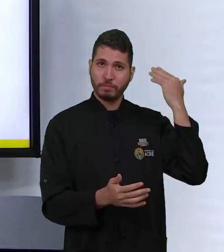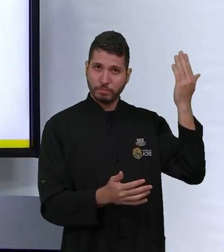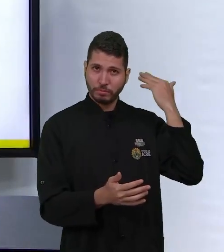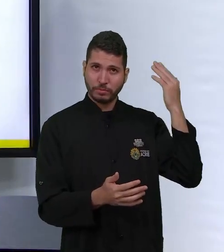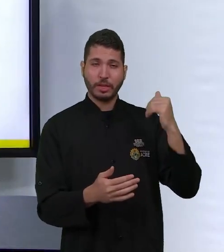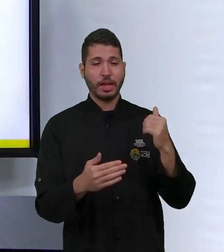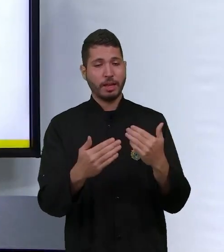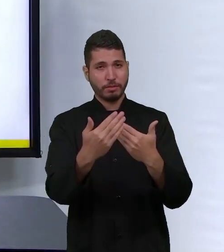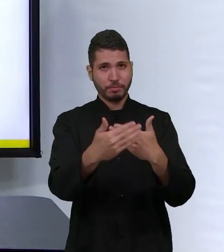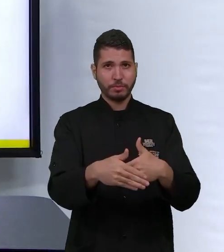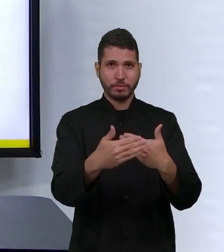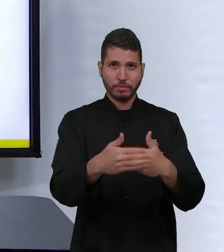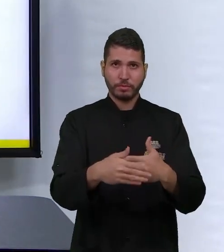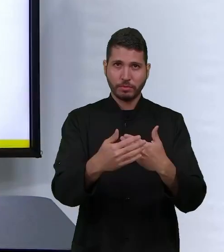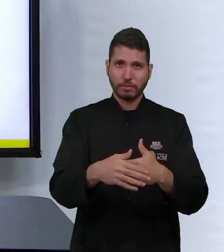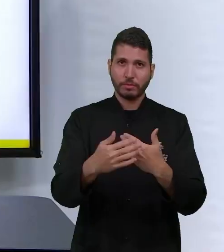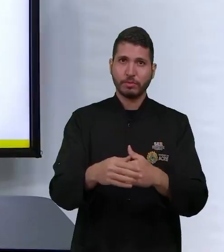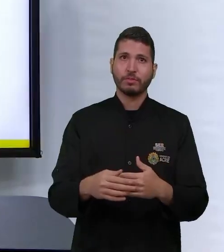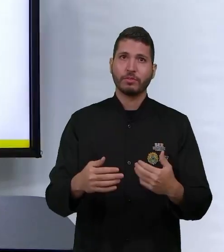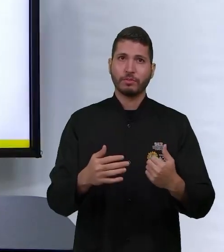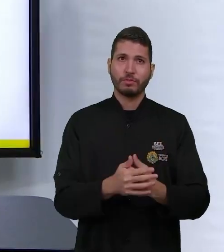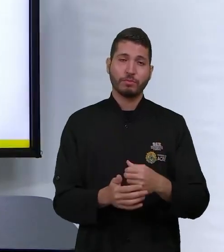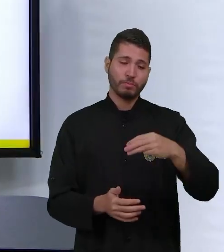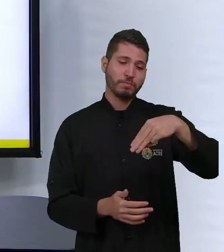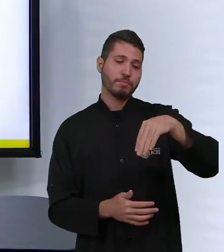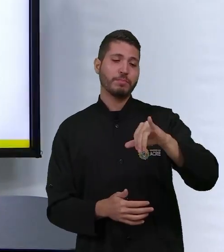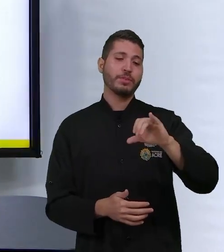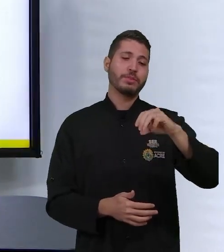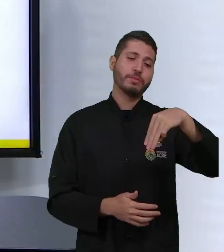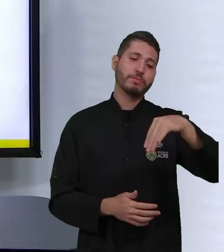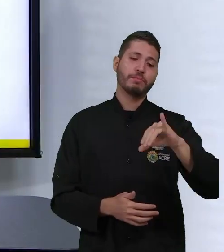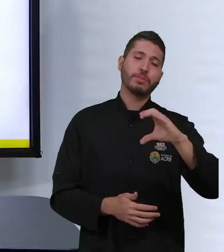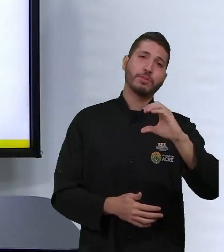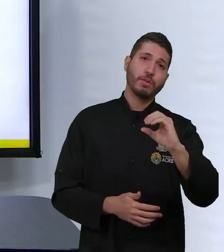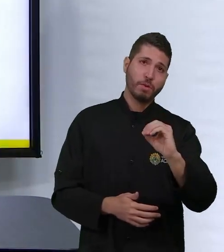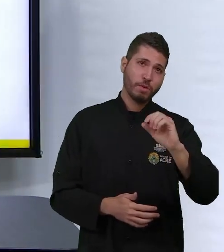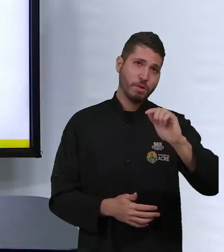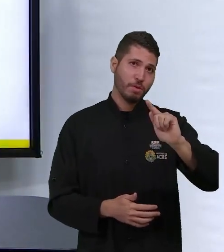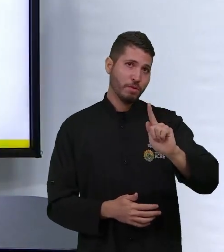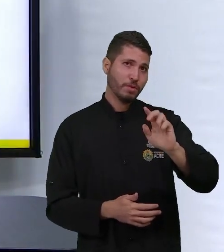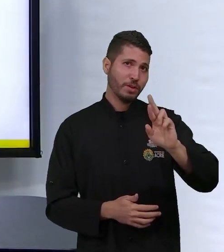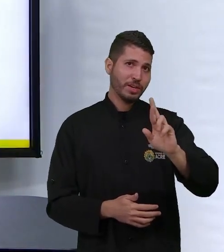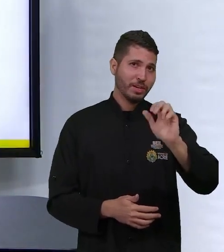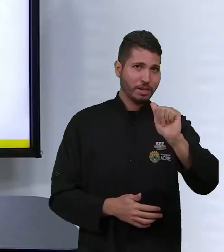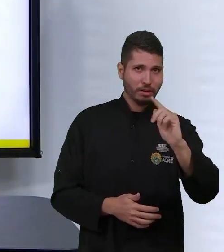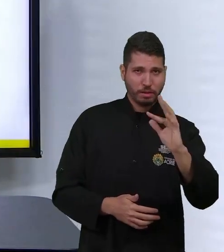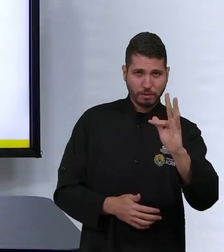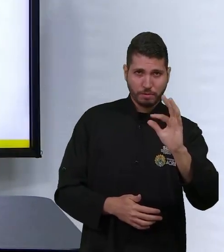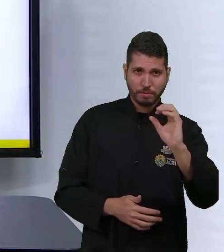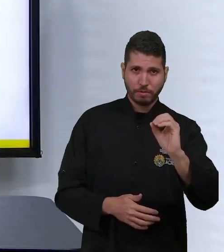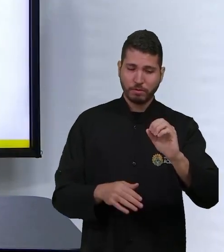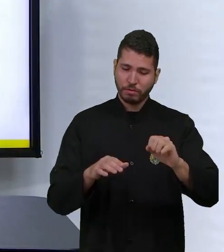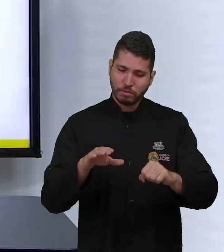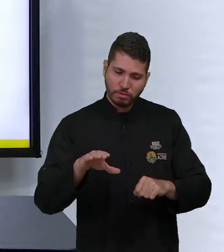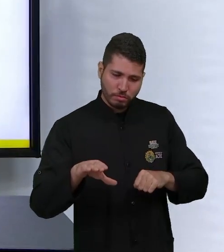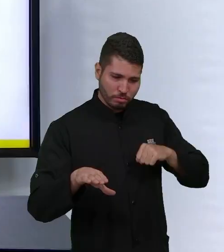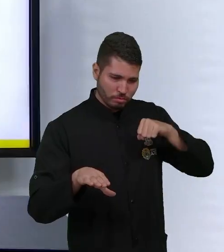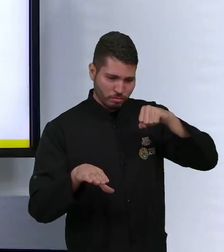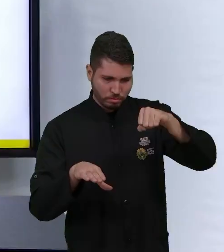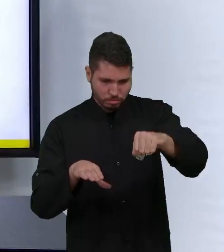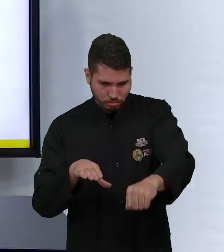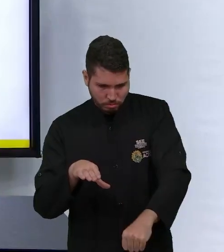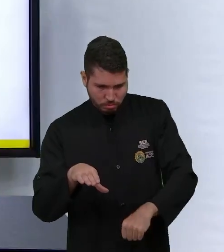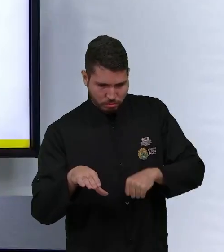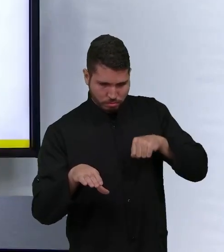de vocês, alunos, eram rodadas no mimeógrafo. Antes escrita só à mão, depois no mimeógrafo, precisava